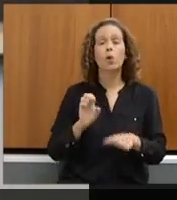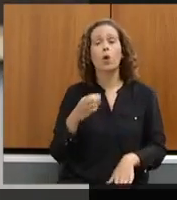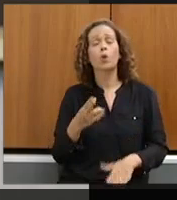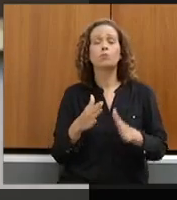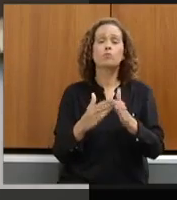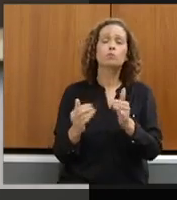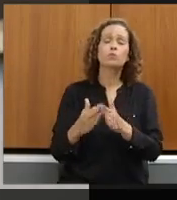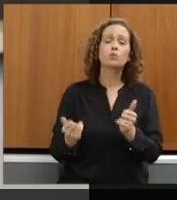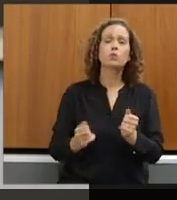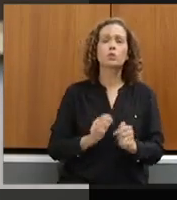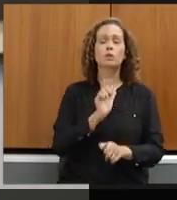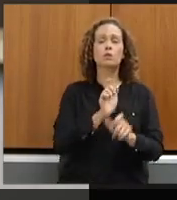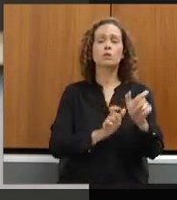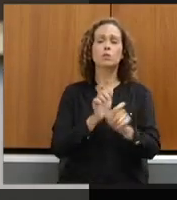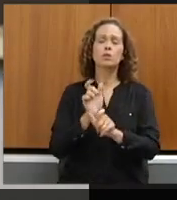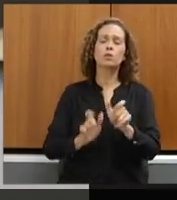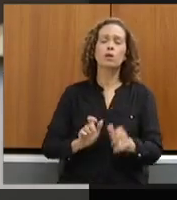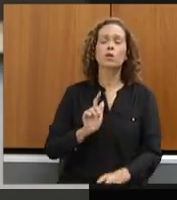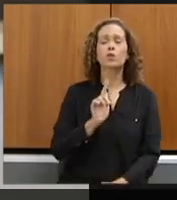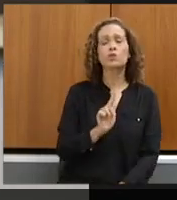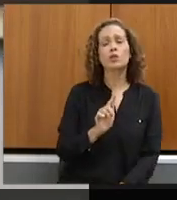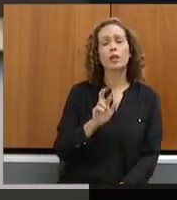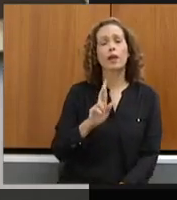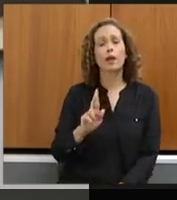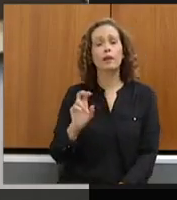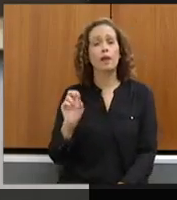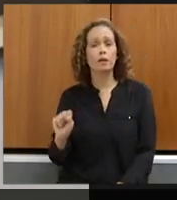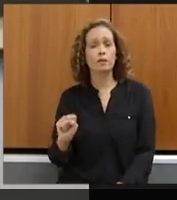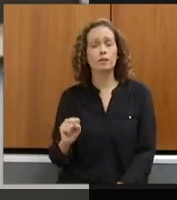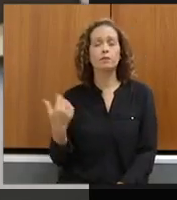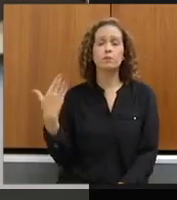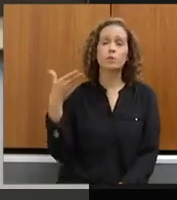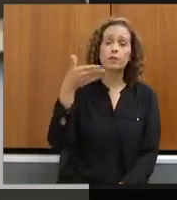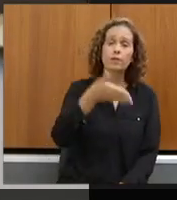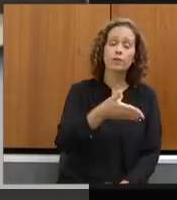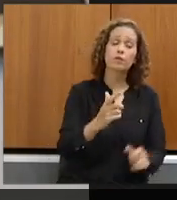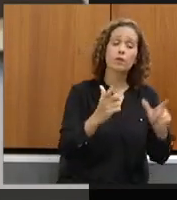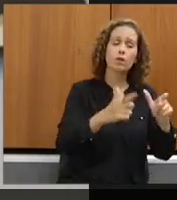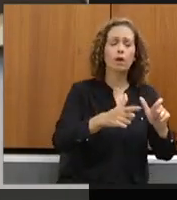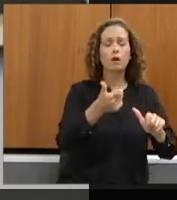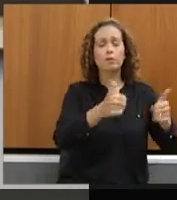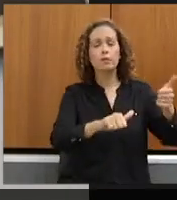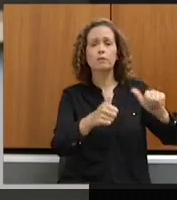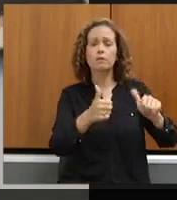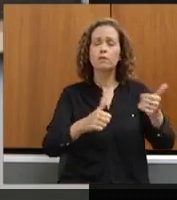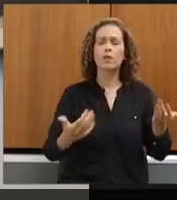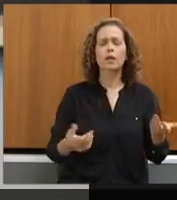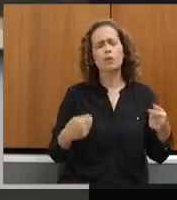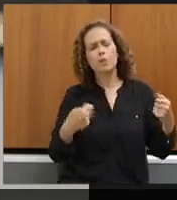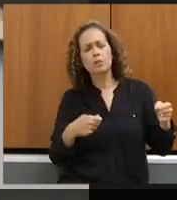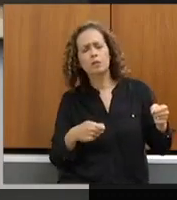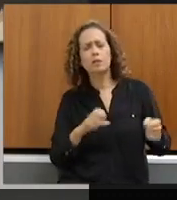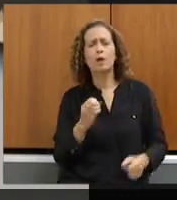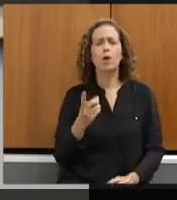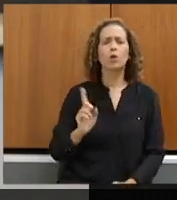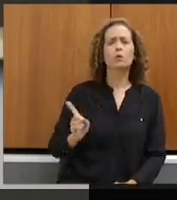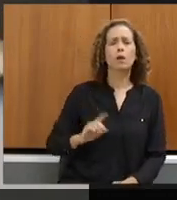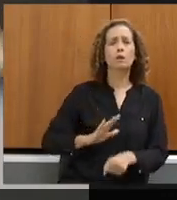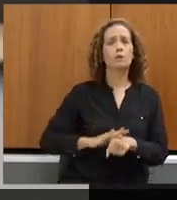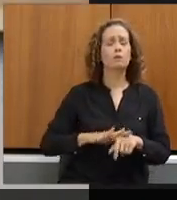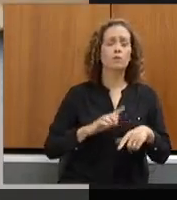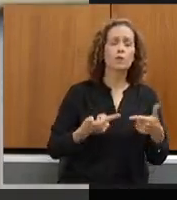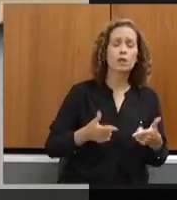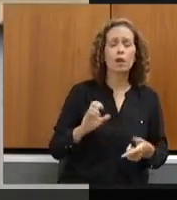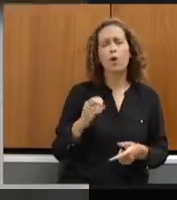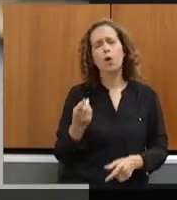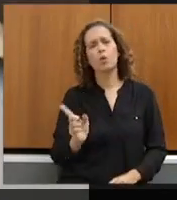das BRS para poder ir no local e avaliar precisa ou não precisa vai fazer ou não